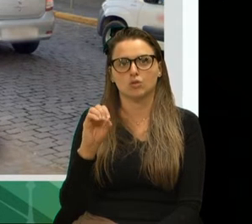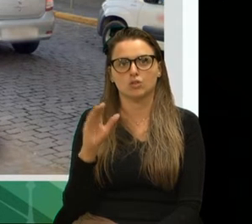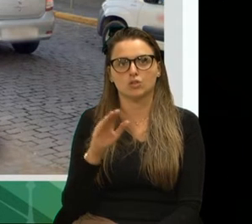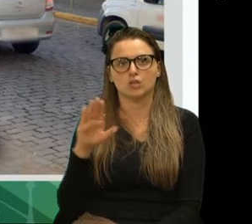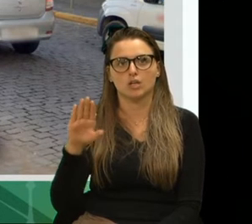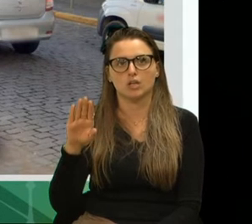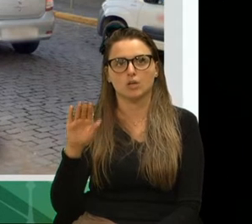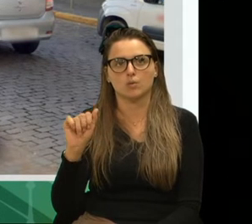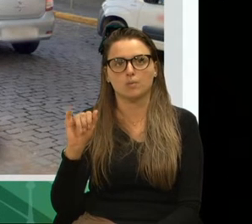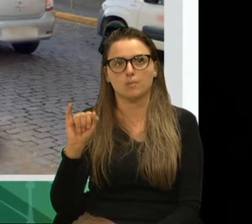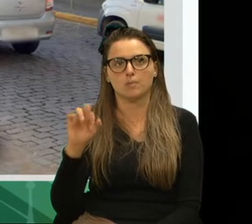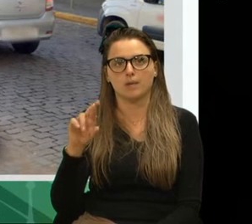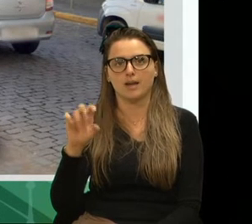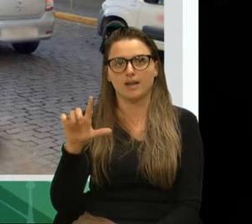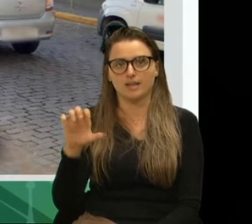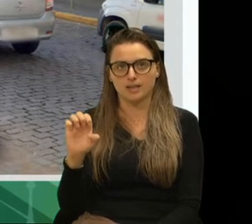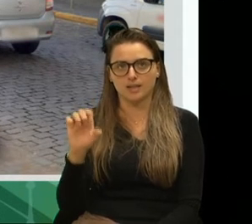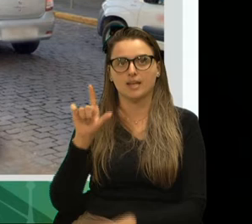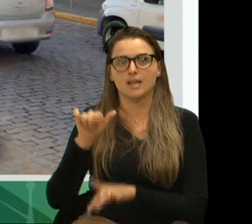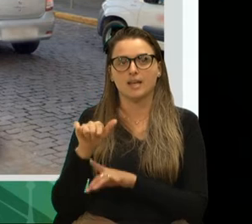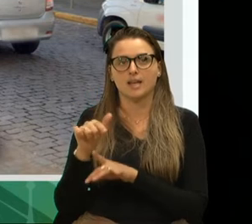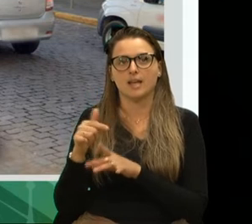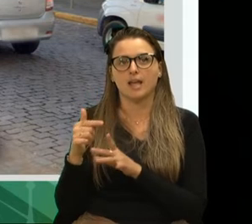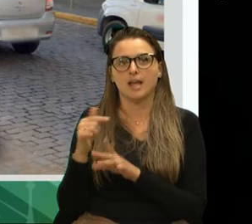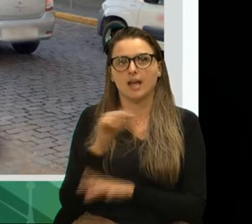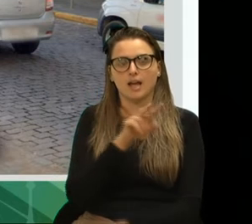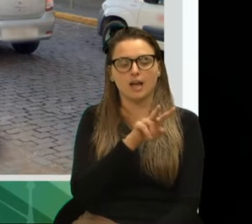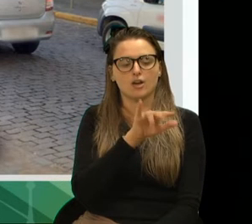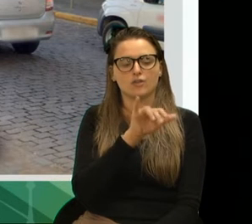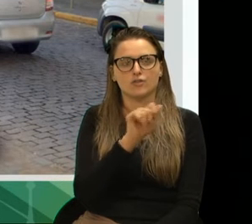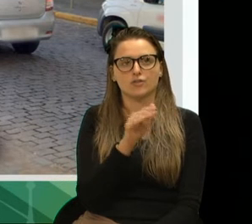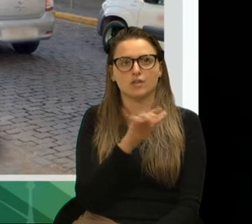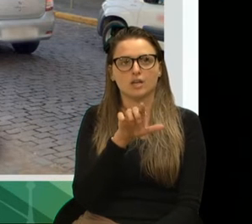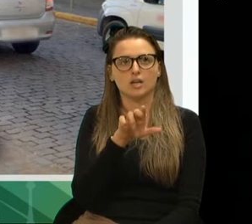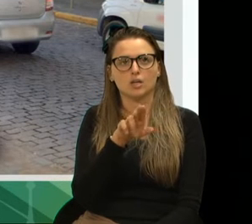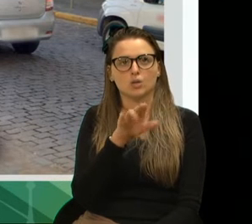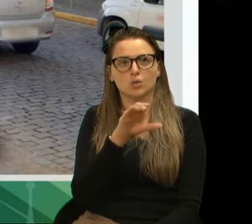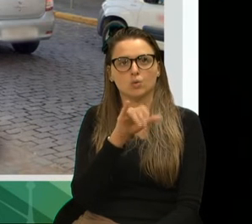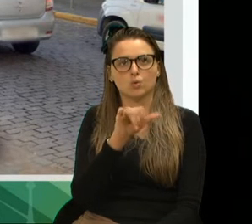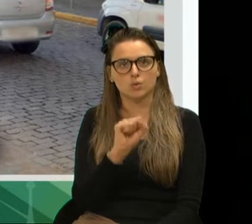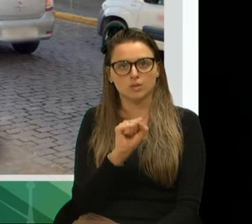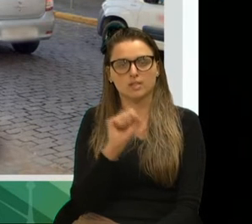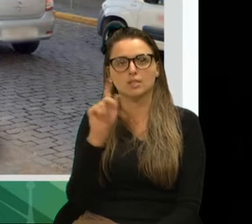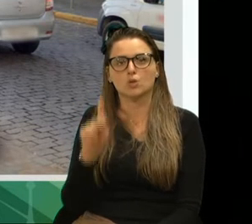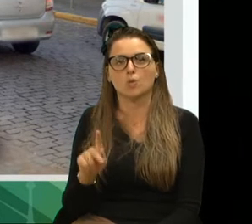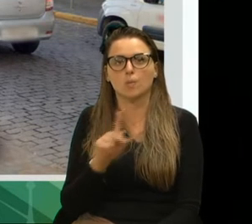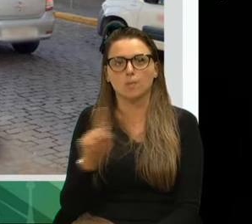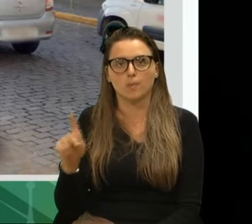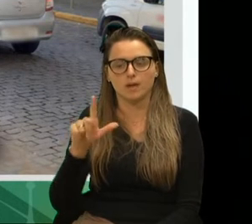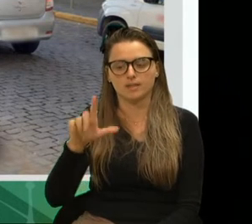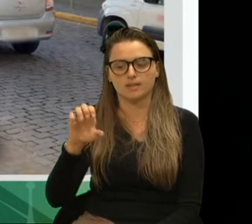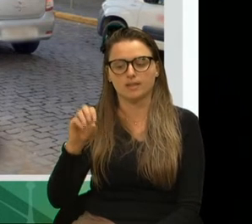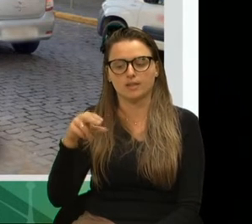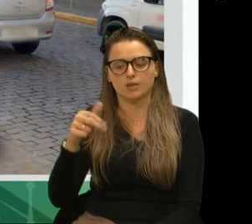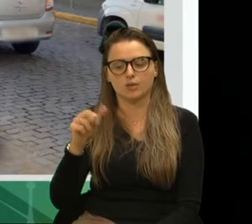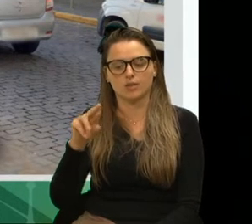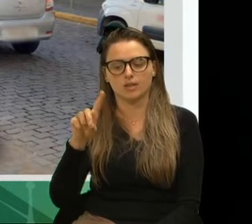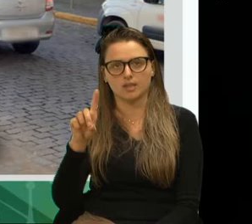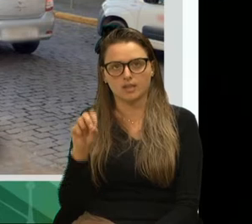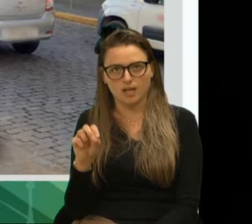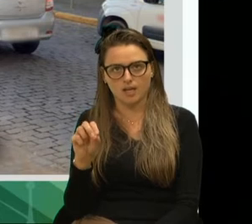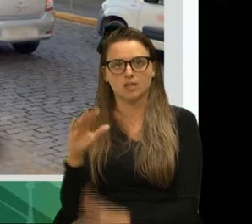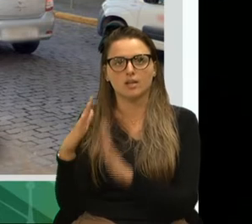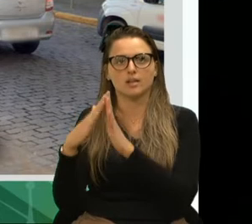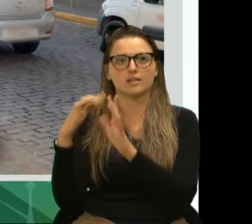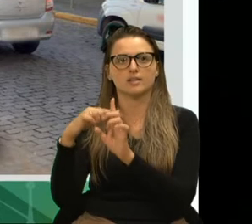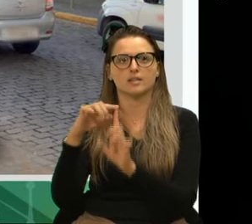Sul. Essa, vereador Edson, é a Via Lucis, que foi encomendada pelo padre Leonardo Pereira, da paróquia de São